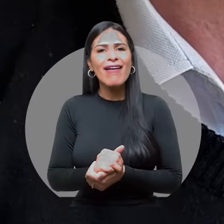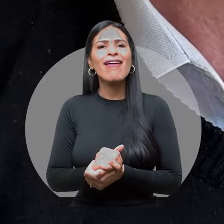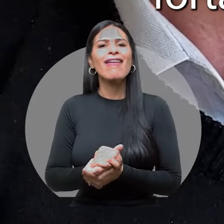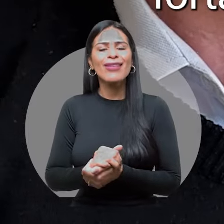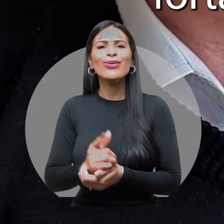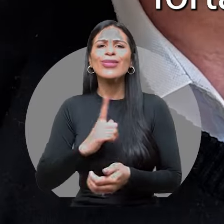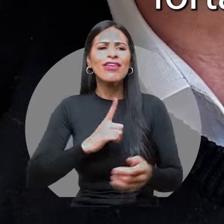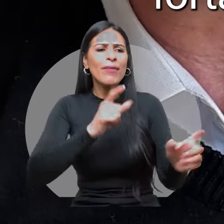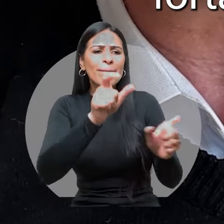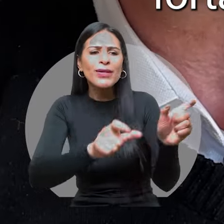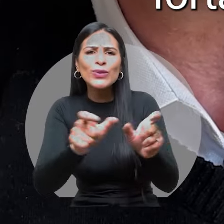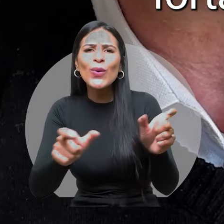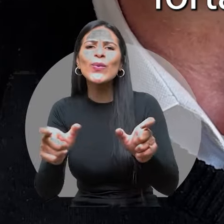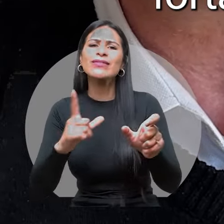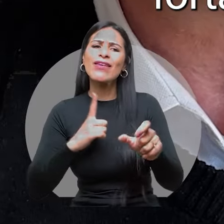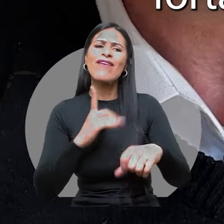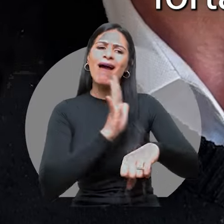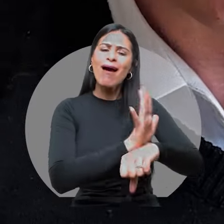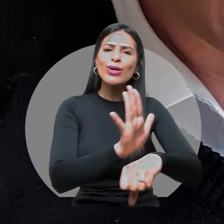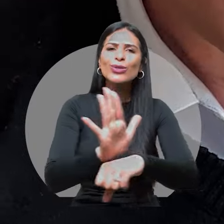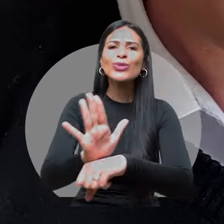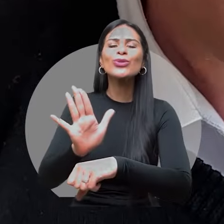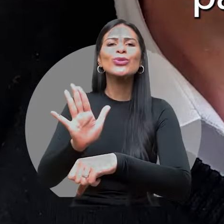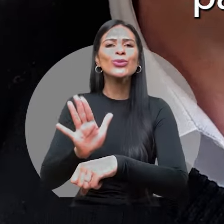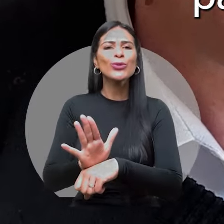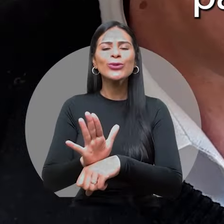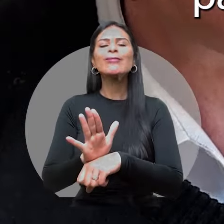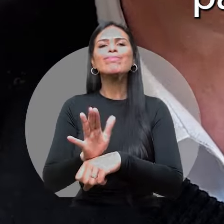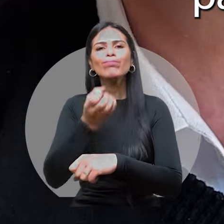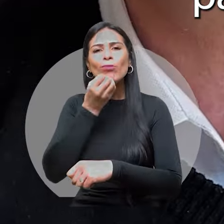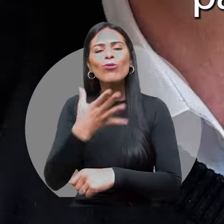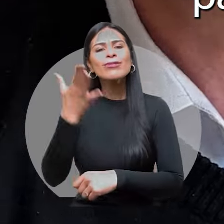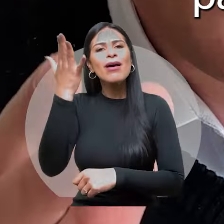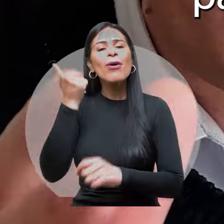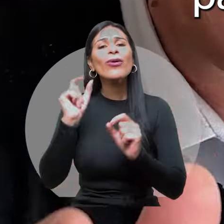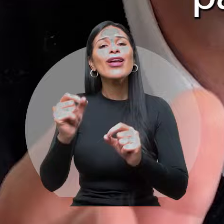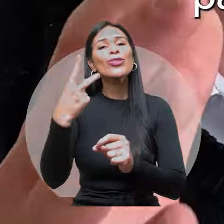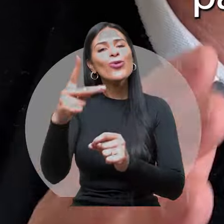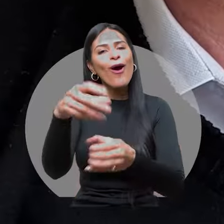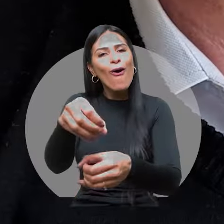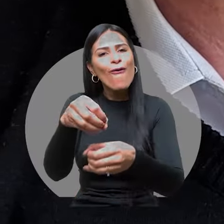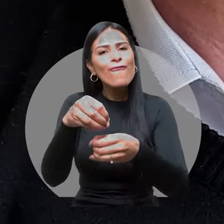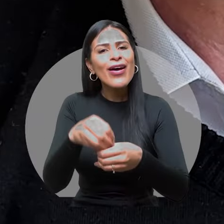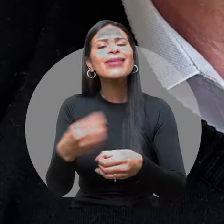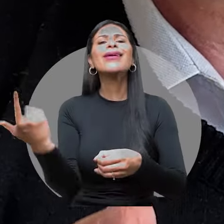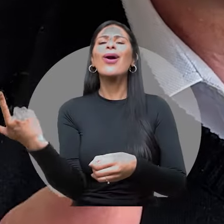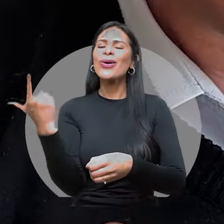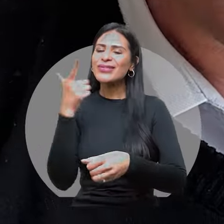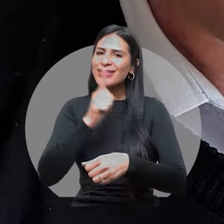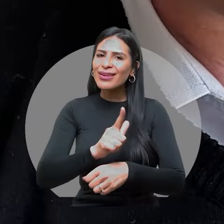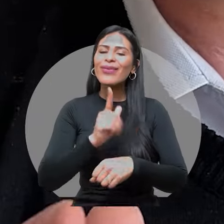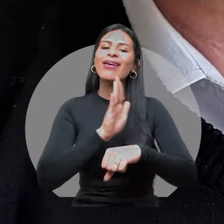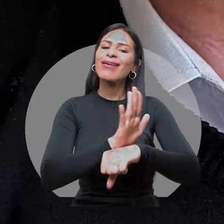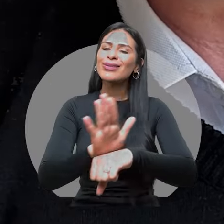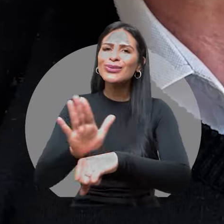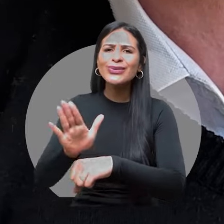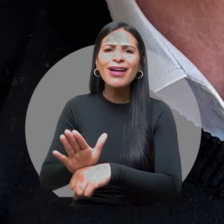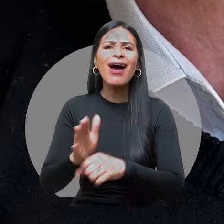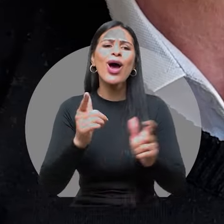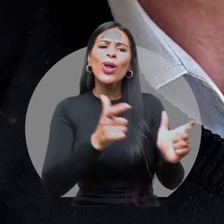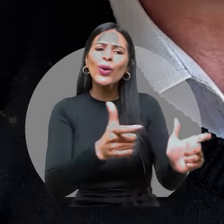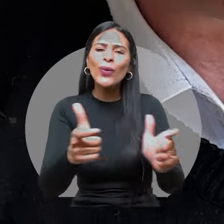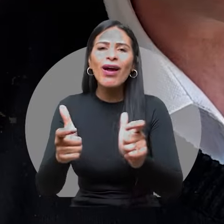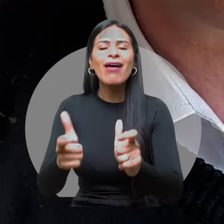pessoas que foram fortalecidas. Como é bom saber que sua partilha chegou aos